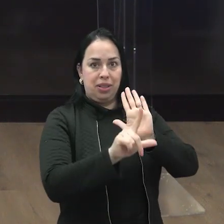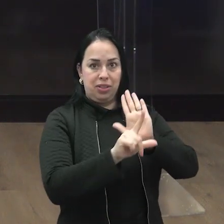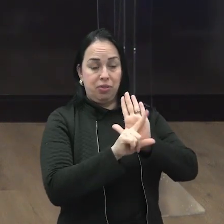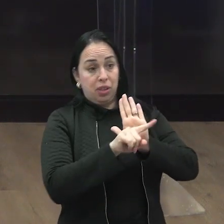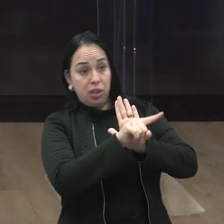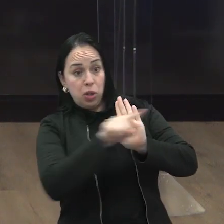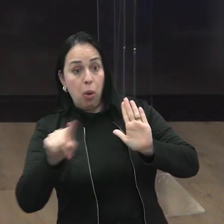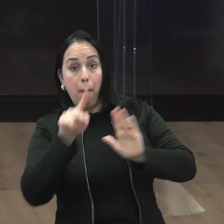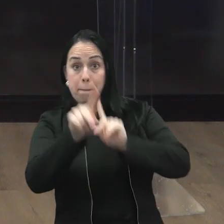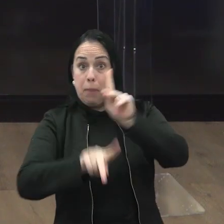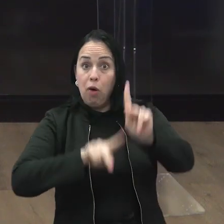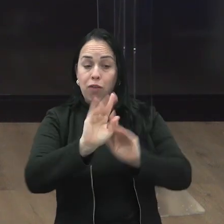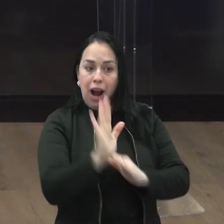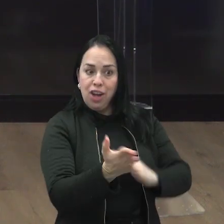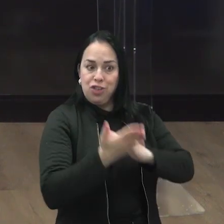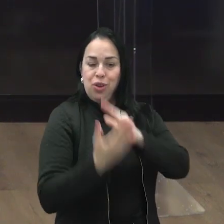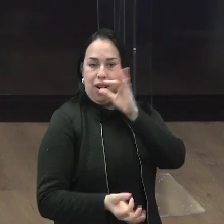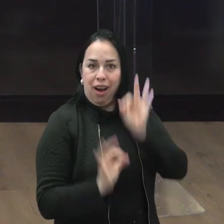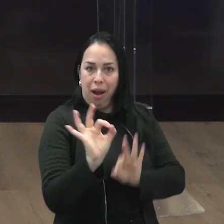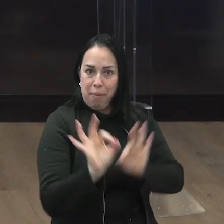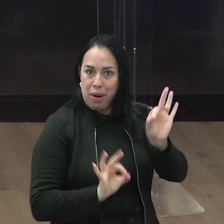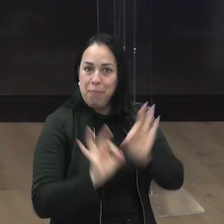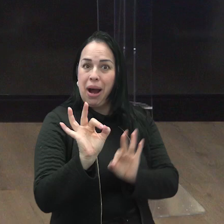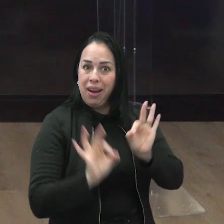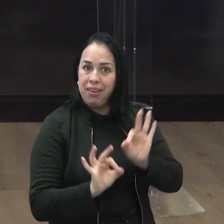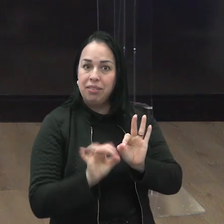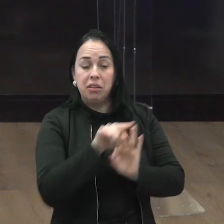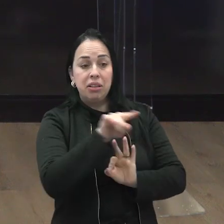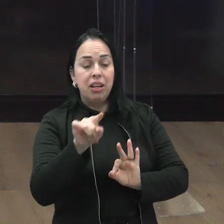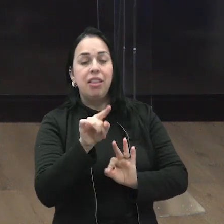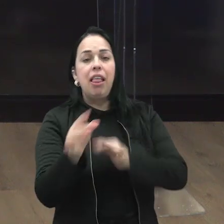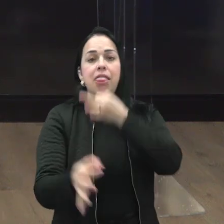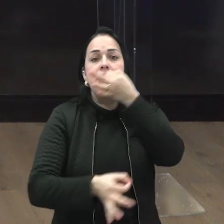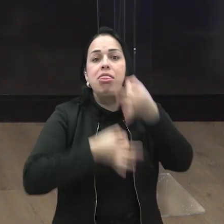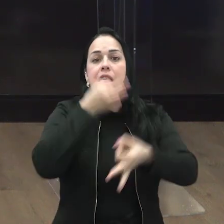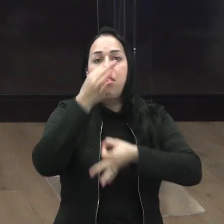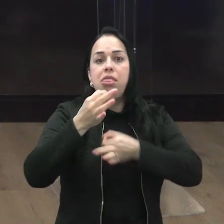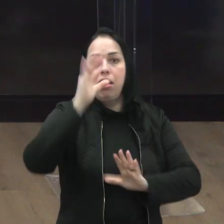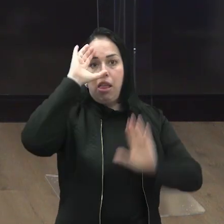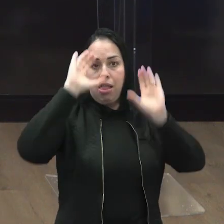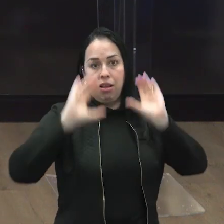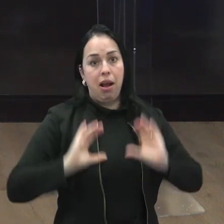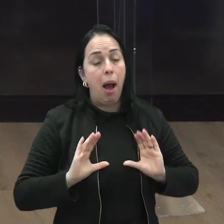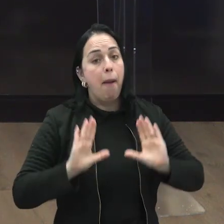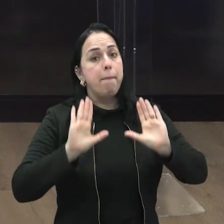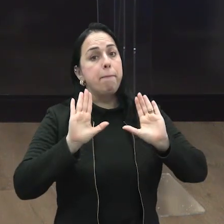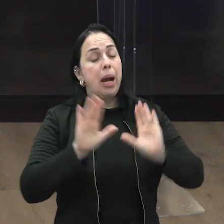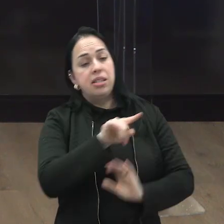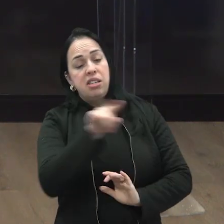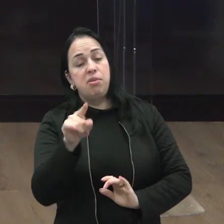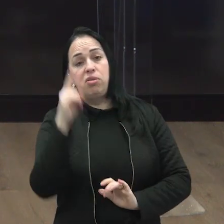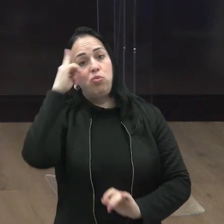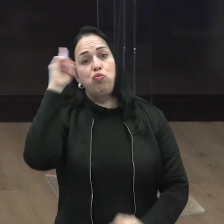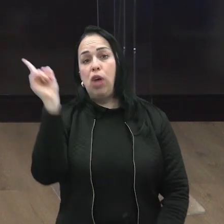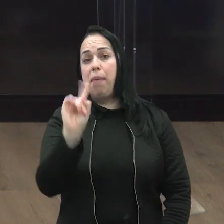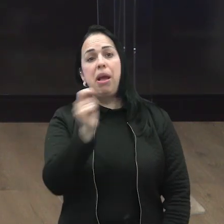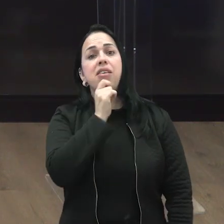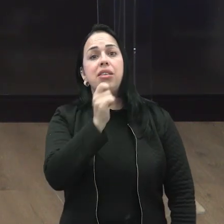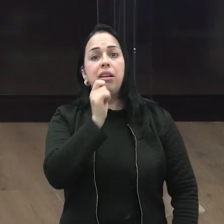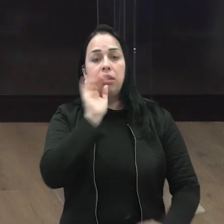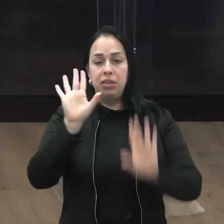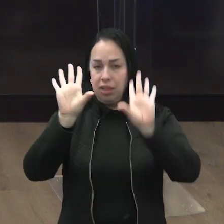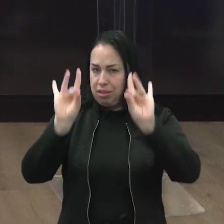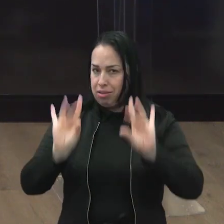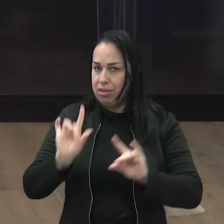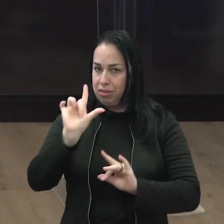de lei de iniciativa popular, instrumento que permite o exercício da cidadania, mas que pouca gente conhece.